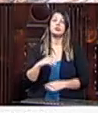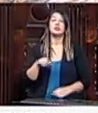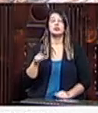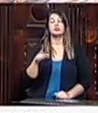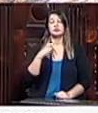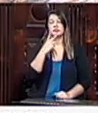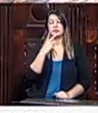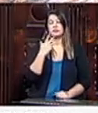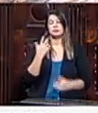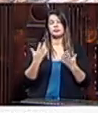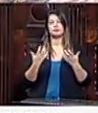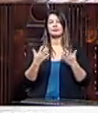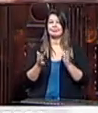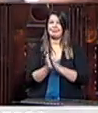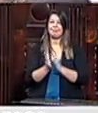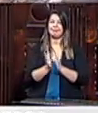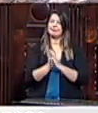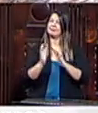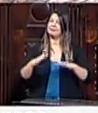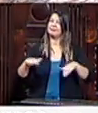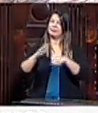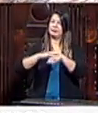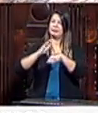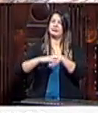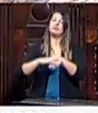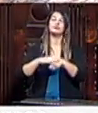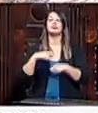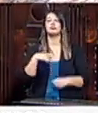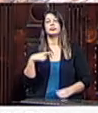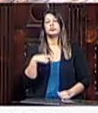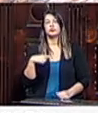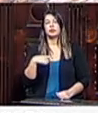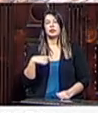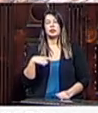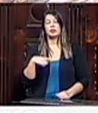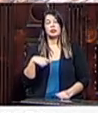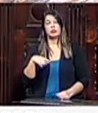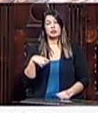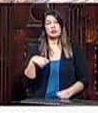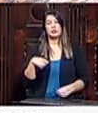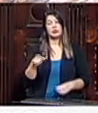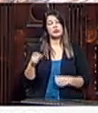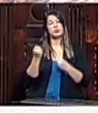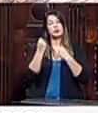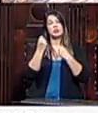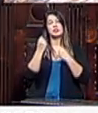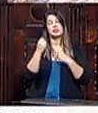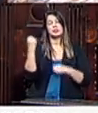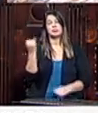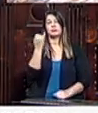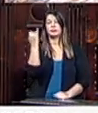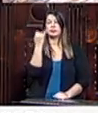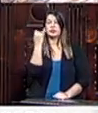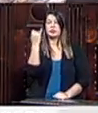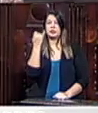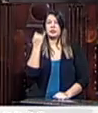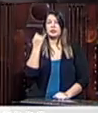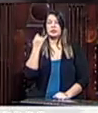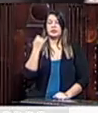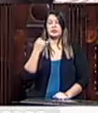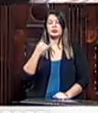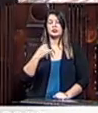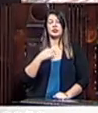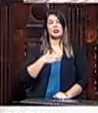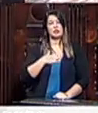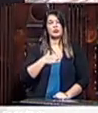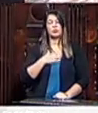queria parabenizar os autores e autoras e fortalecer a importância. Eu convivi, senhor